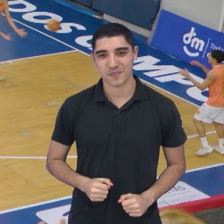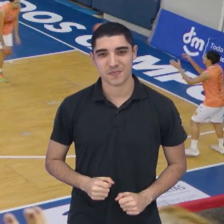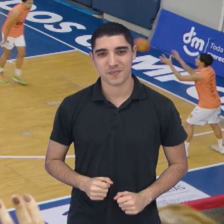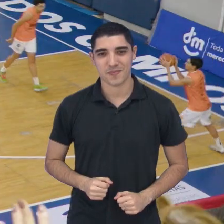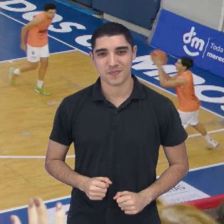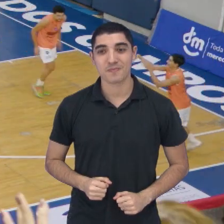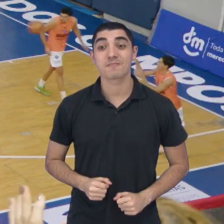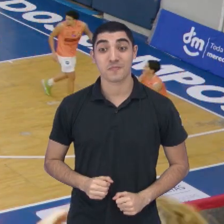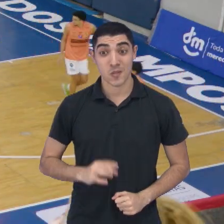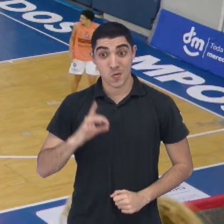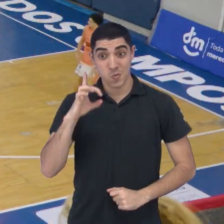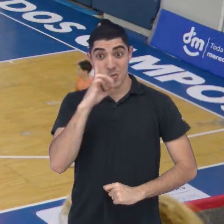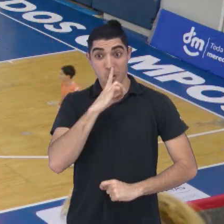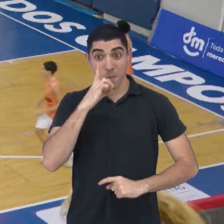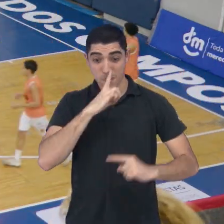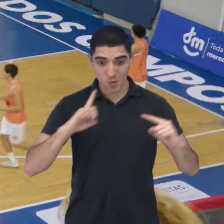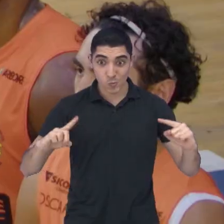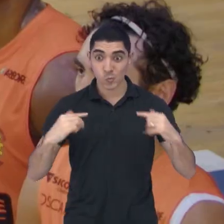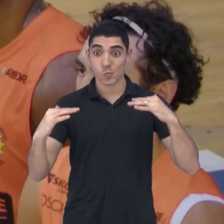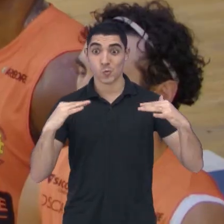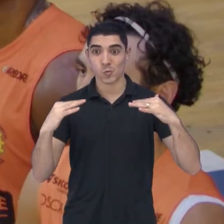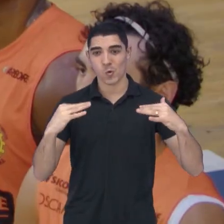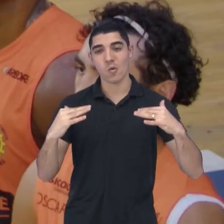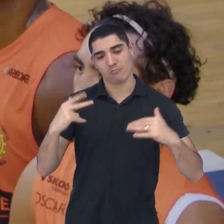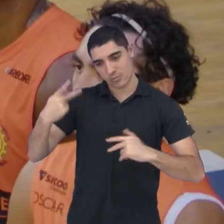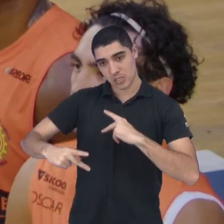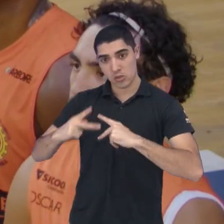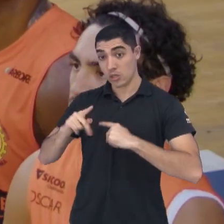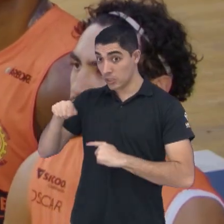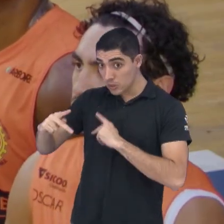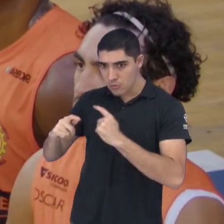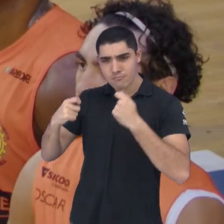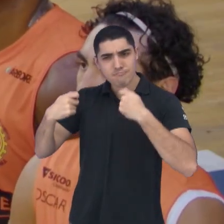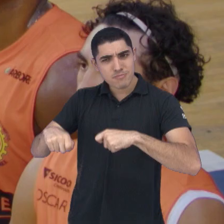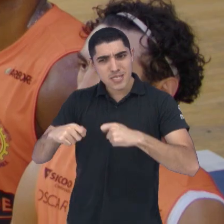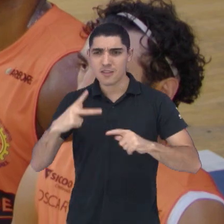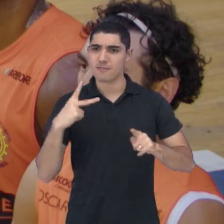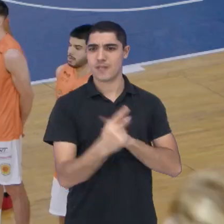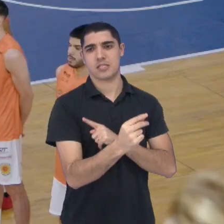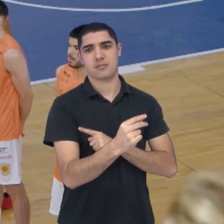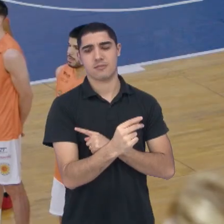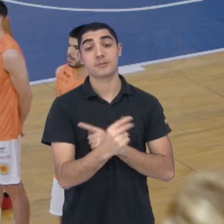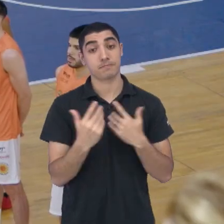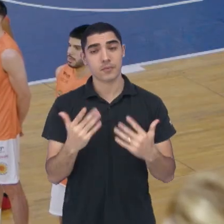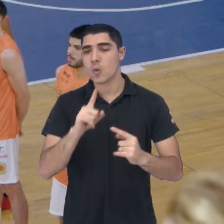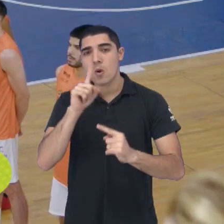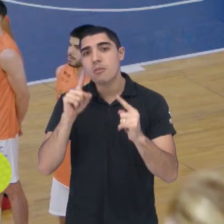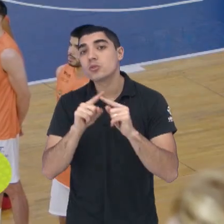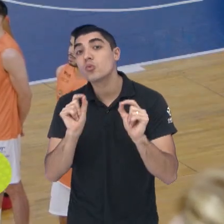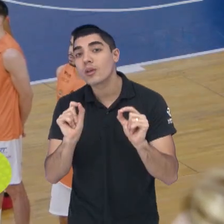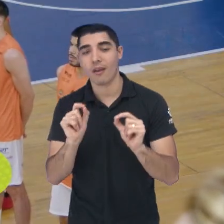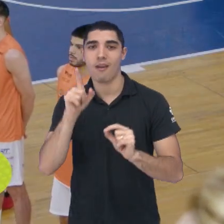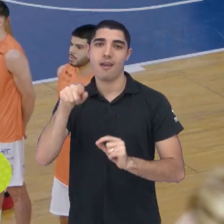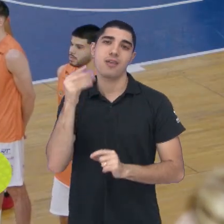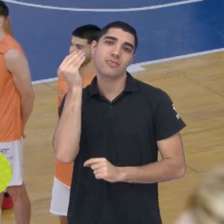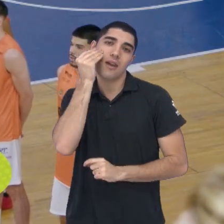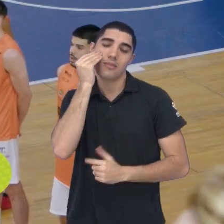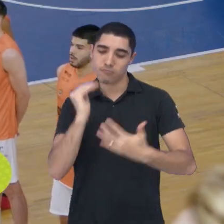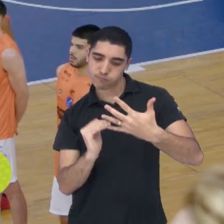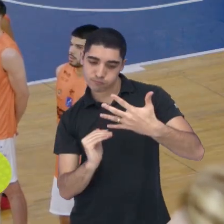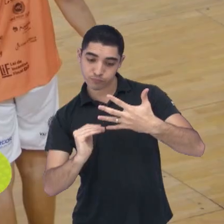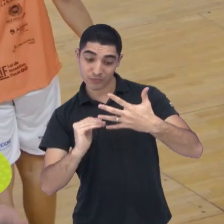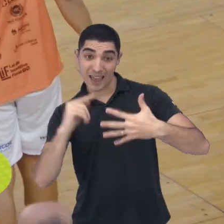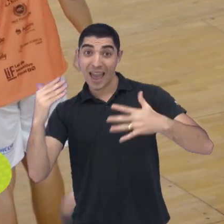de decisão no Lineu de Moura. Para o São José, somente a vitória interessava. O objetivo, garantir uma vaga entre os